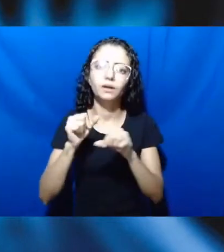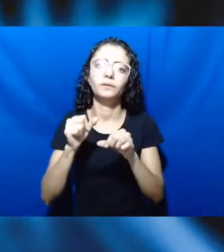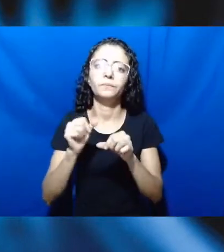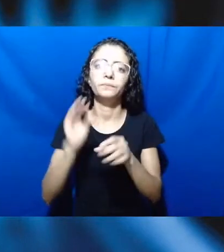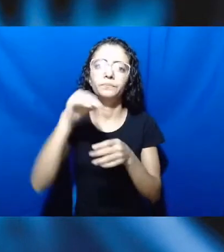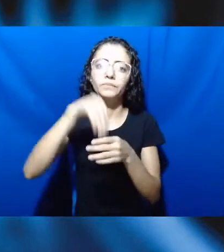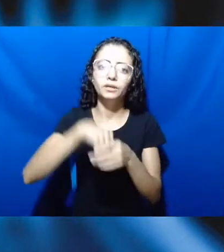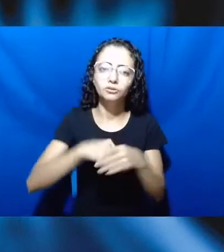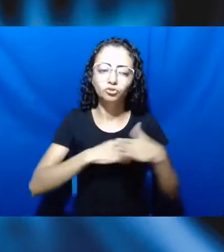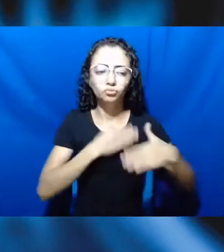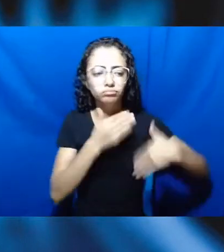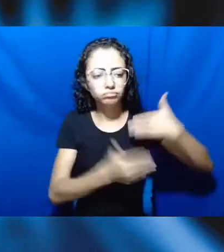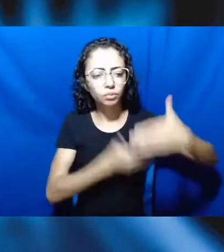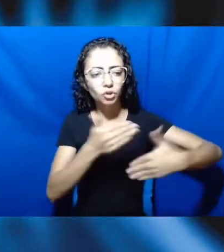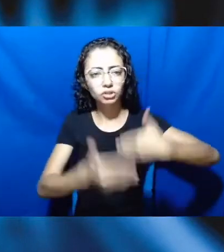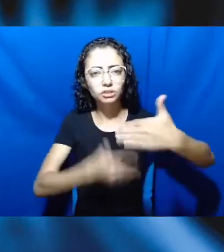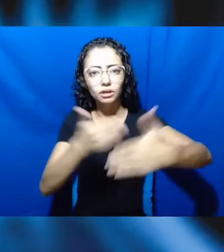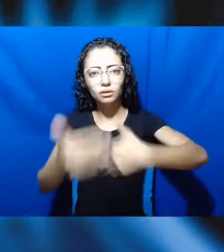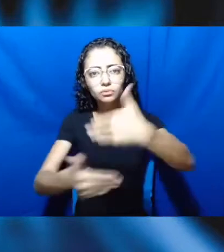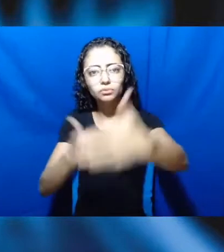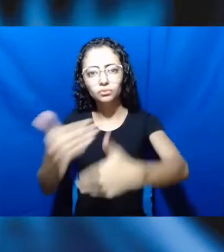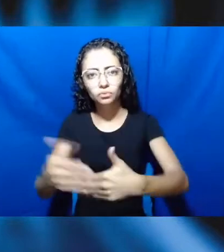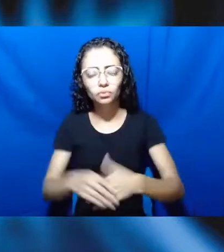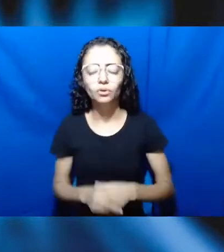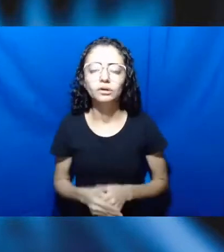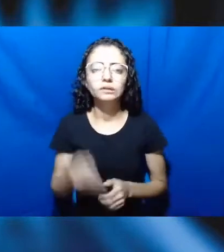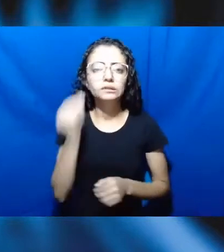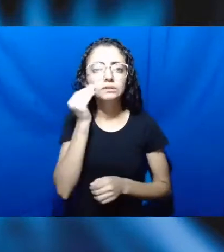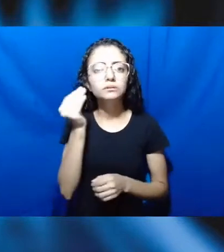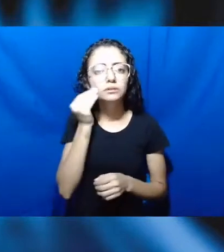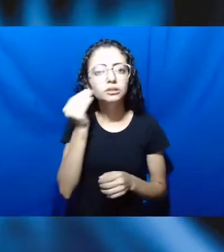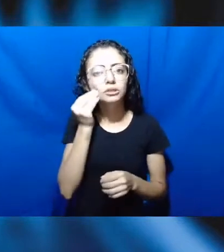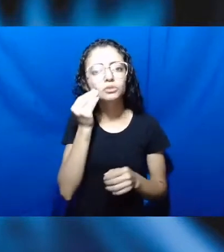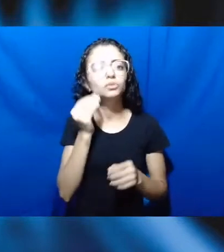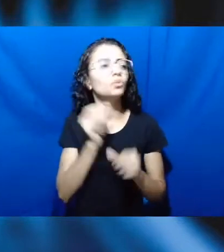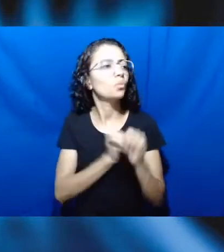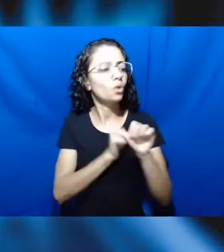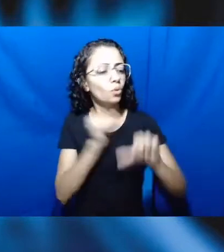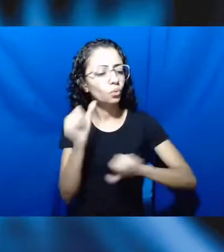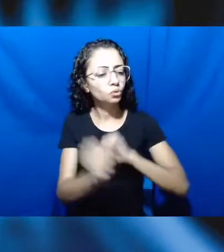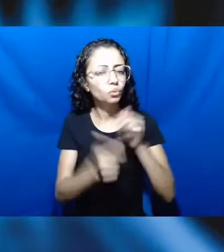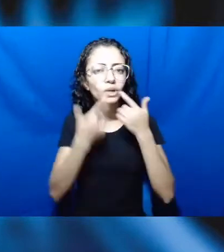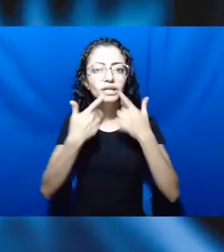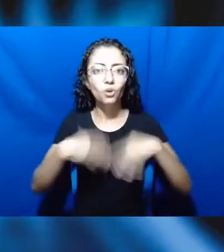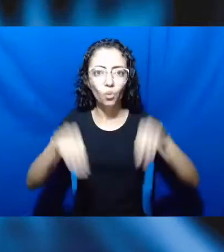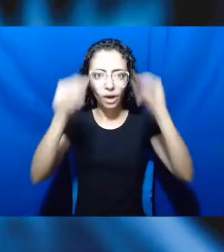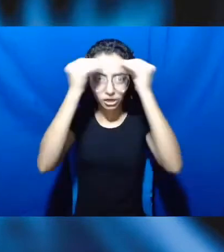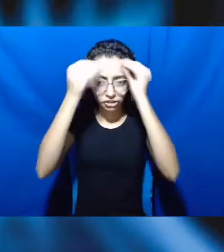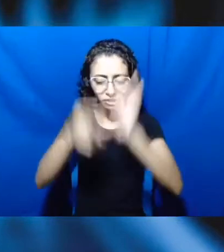se fosse reconstruindo uma linguagem que foi destruída por ele mesmo, né?